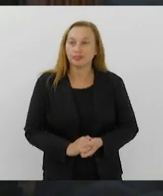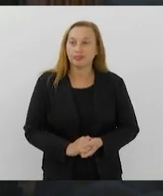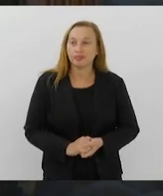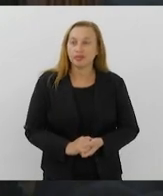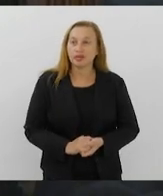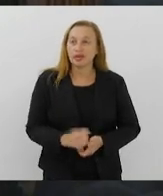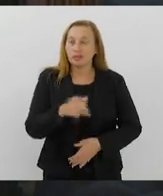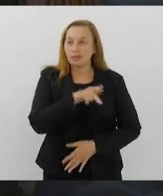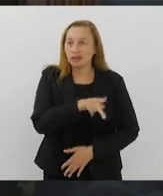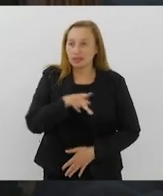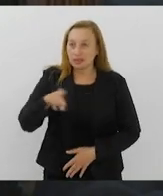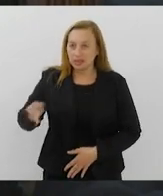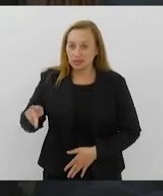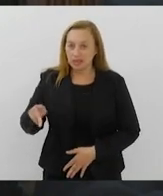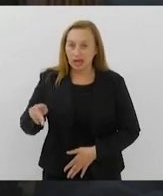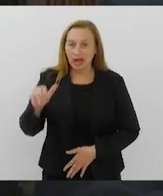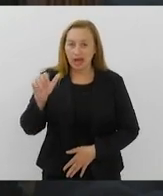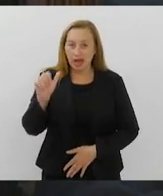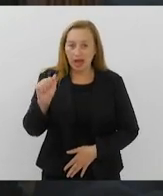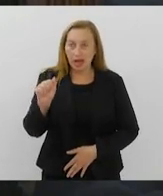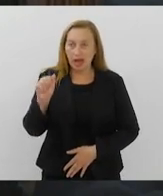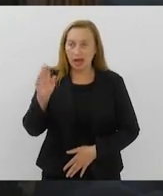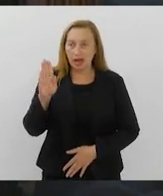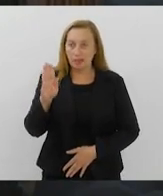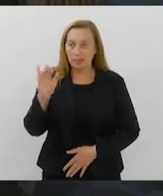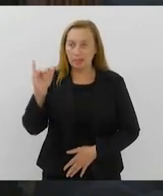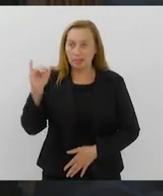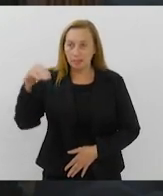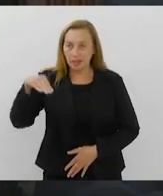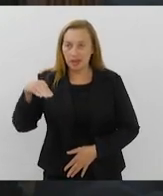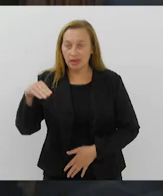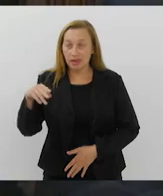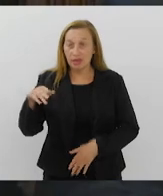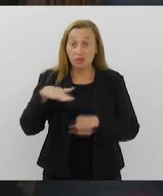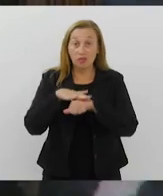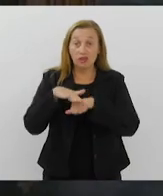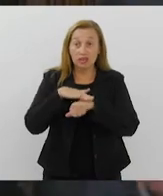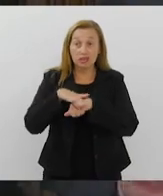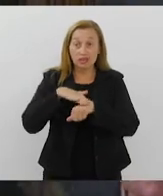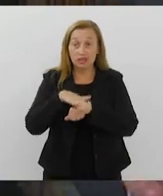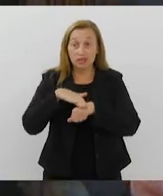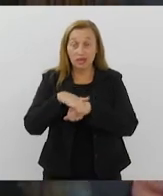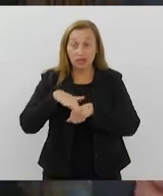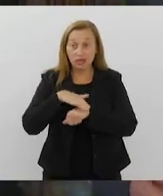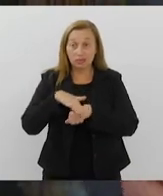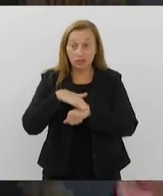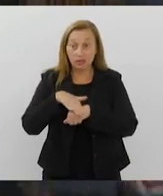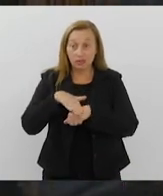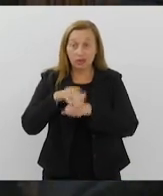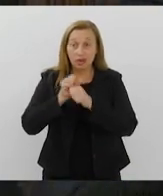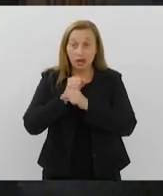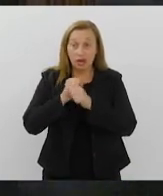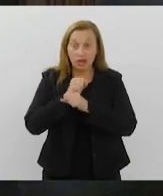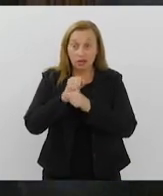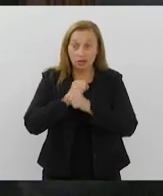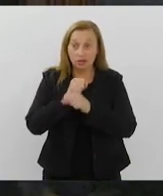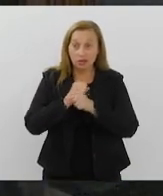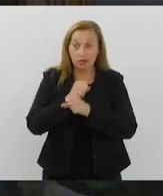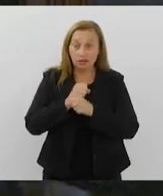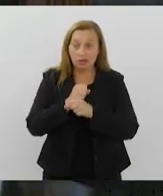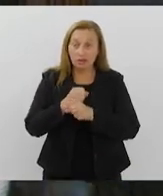presidente da ABIN, que tanto nos falamos durante esses tempos para poder estar aqui, né,